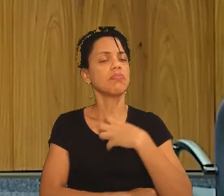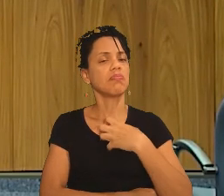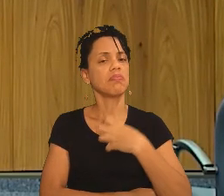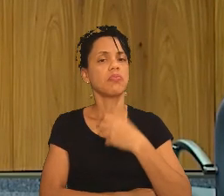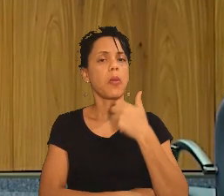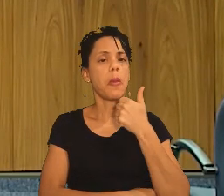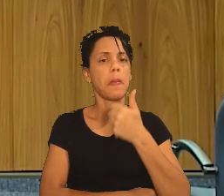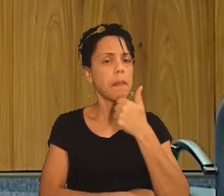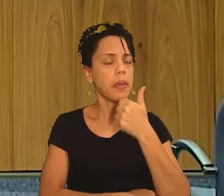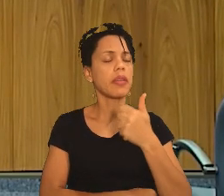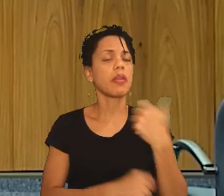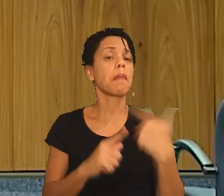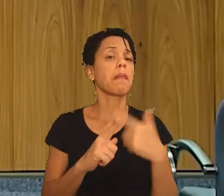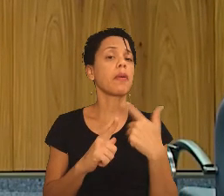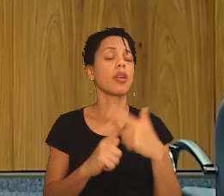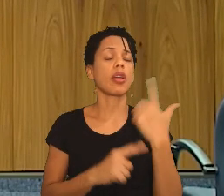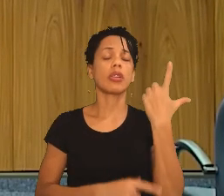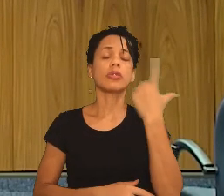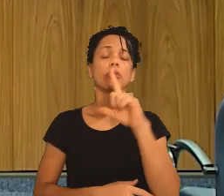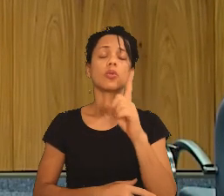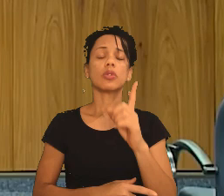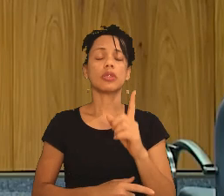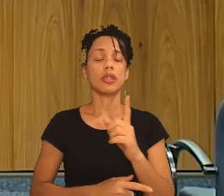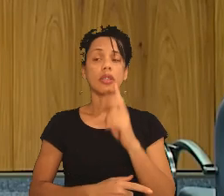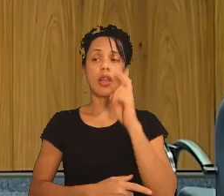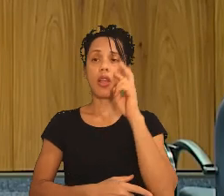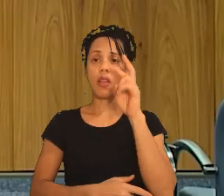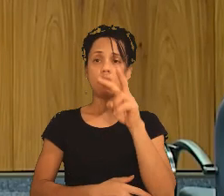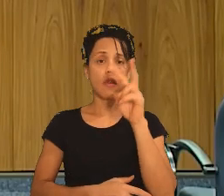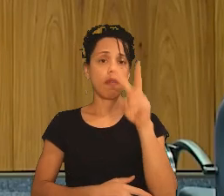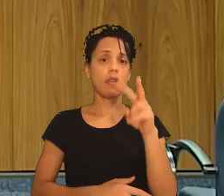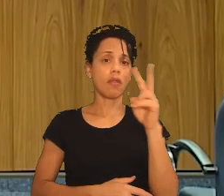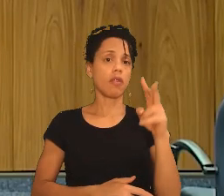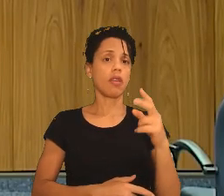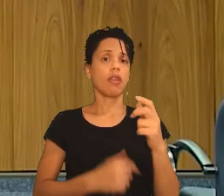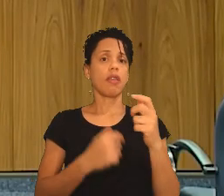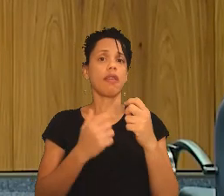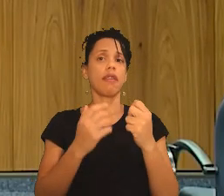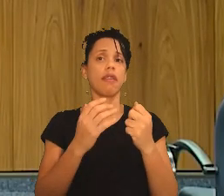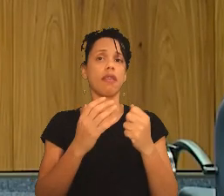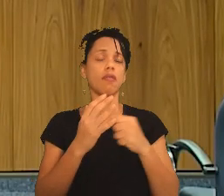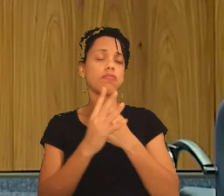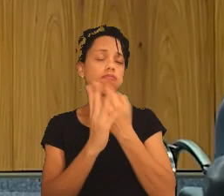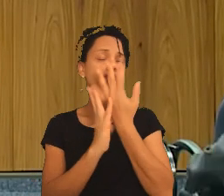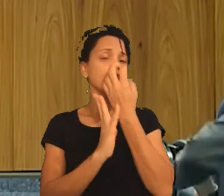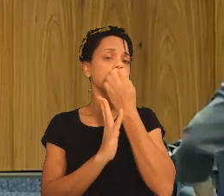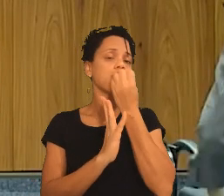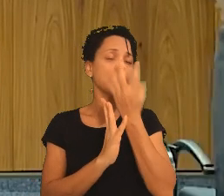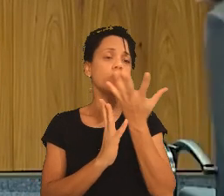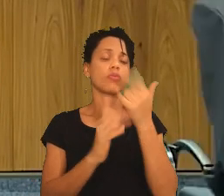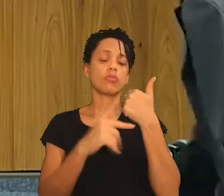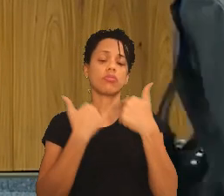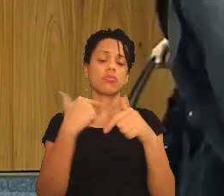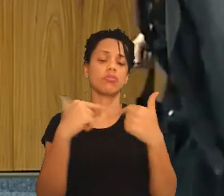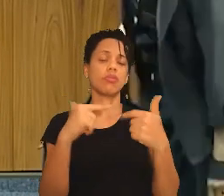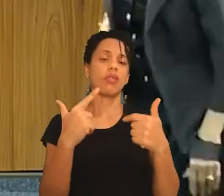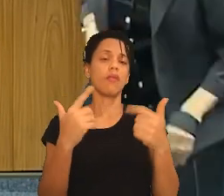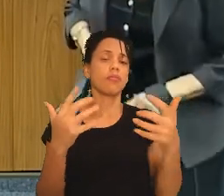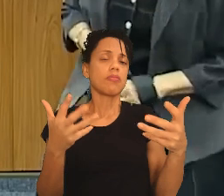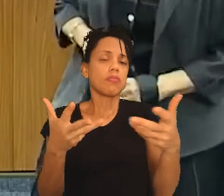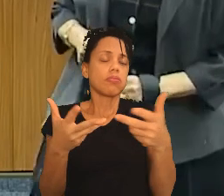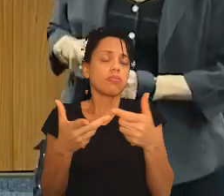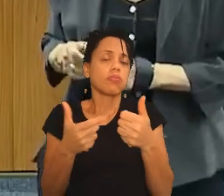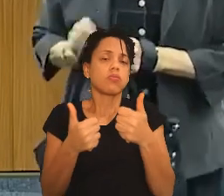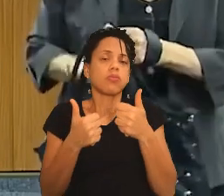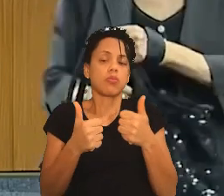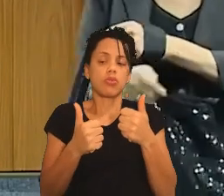e já vi algumas vezes, né? E cada vez que eu vejo eu acho mais interessante, assim. Isso é bom, uma sensação boa quando a